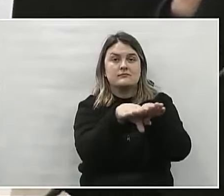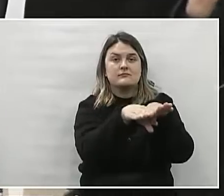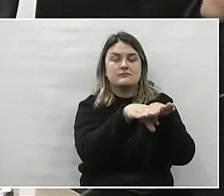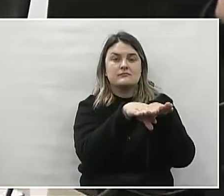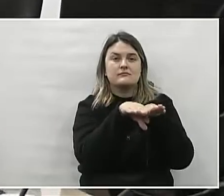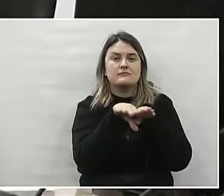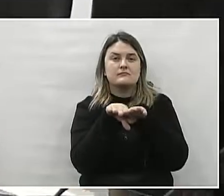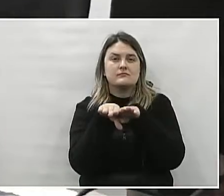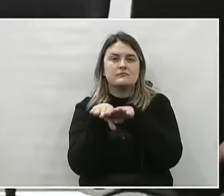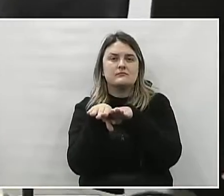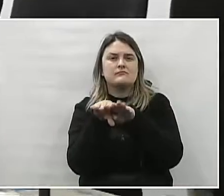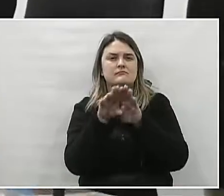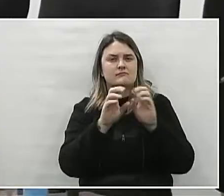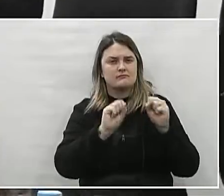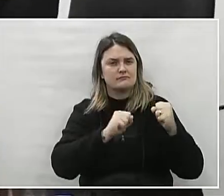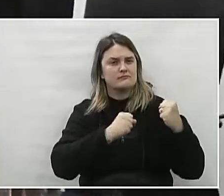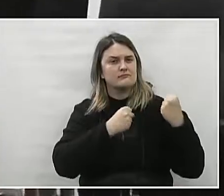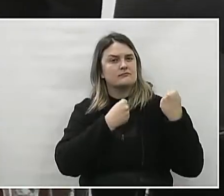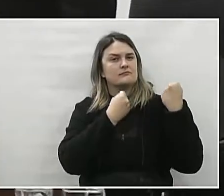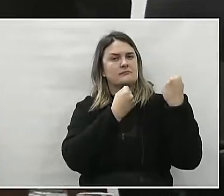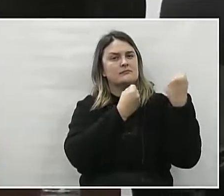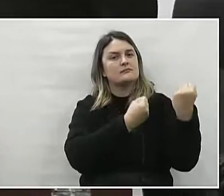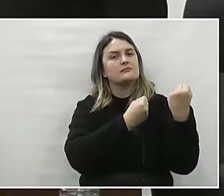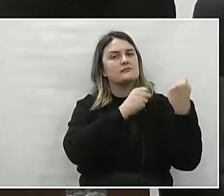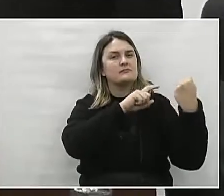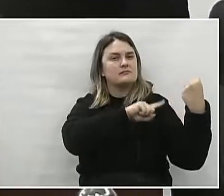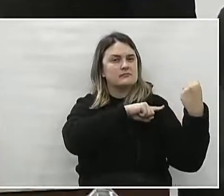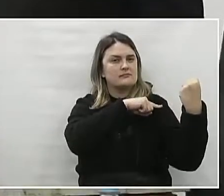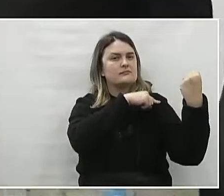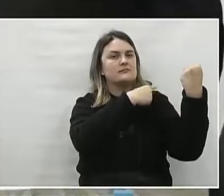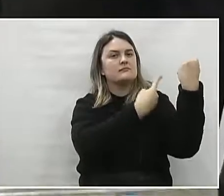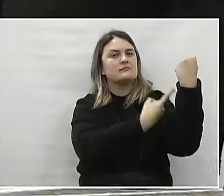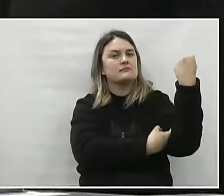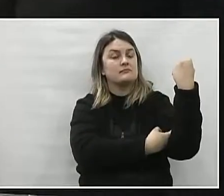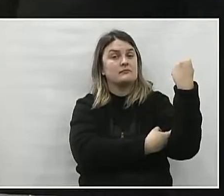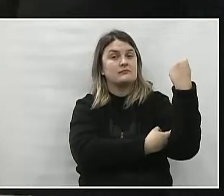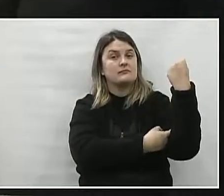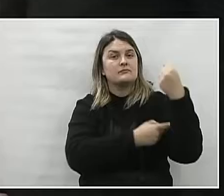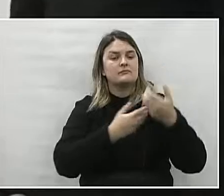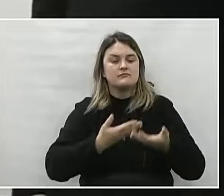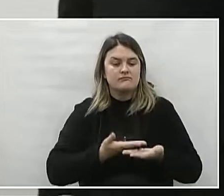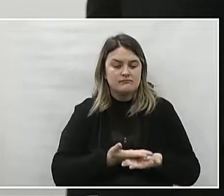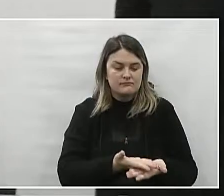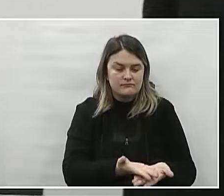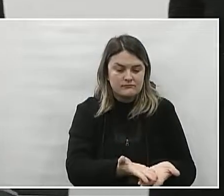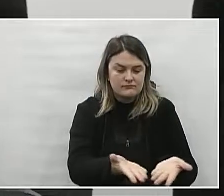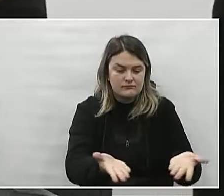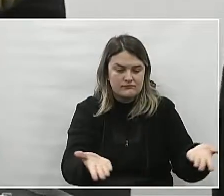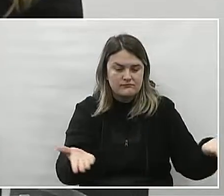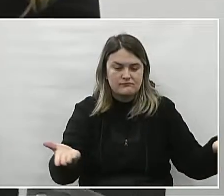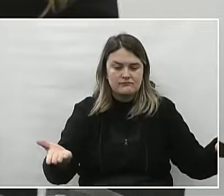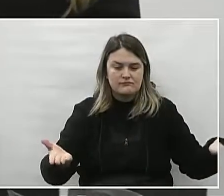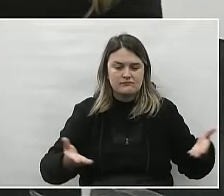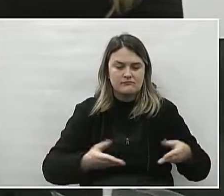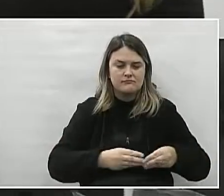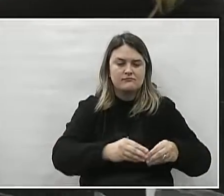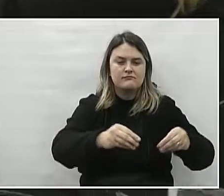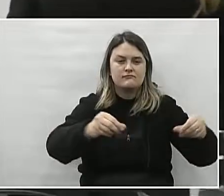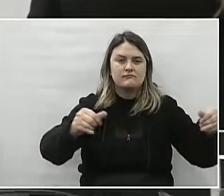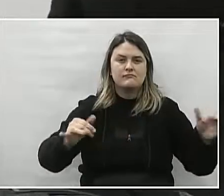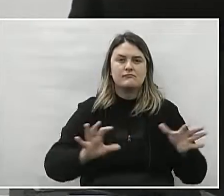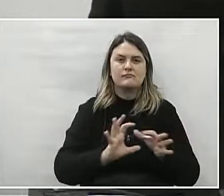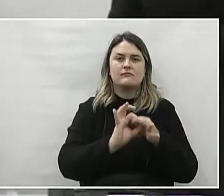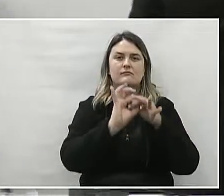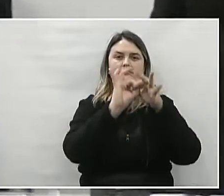penhor, nessa igualdade, conseguimos conquistar com o braço forte. Em teu